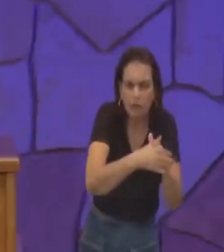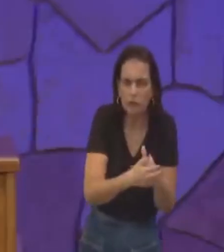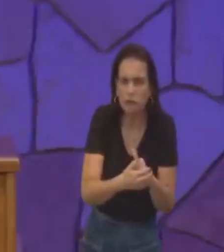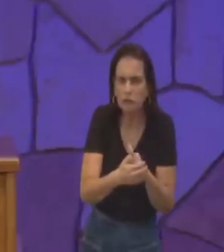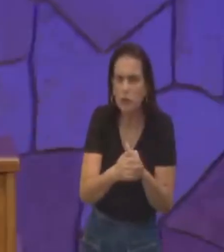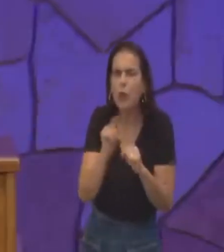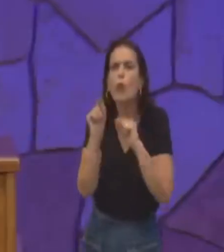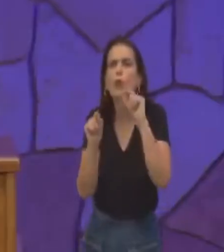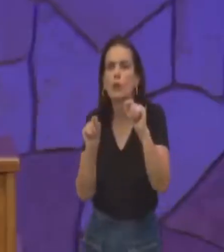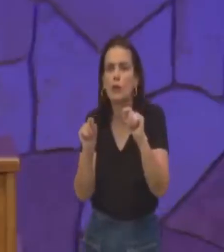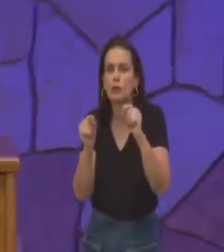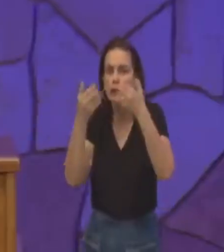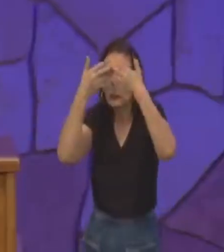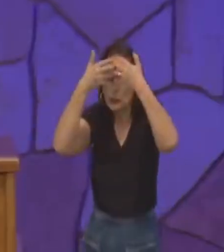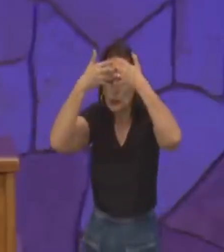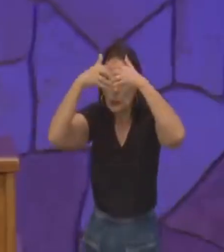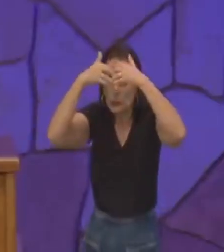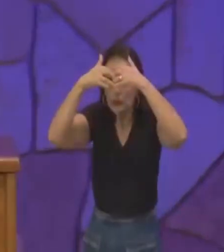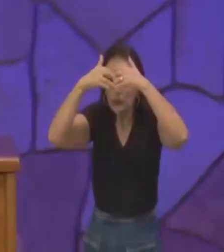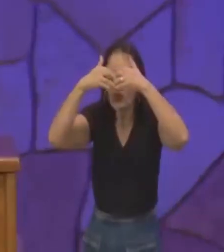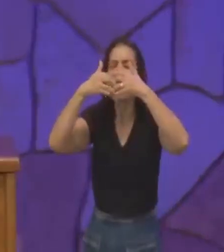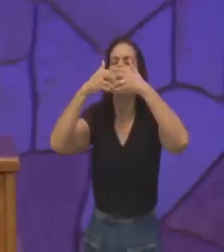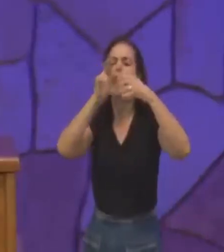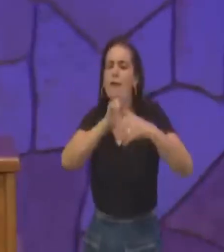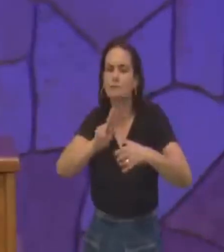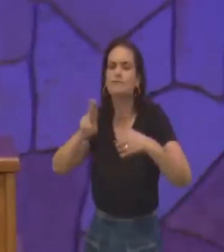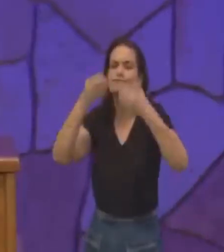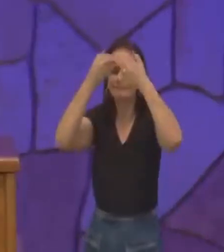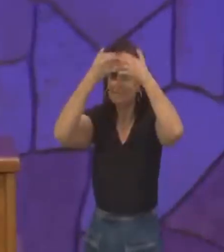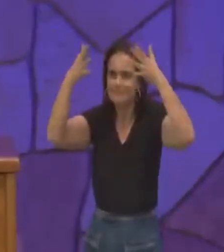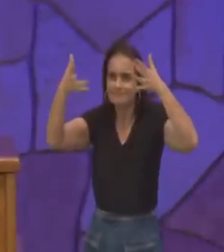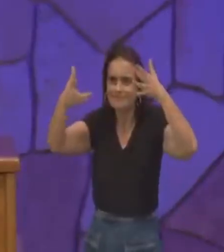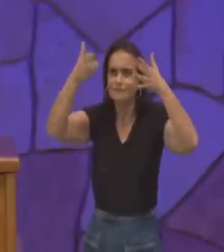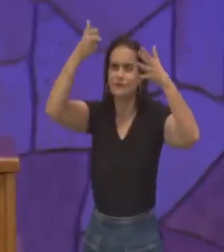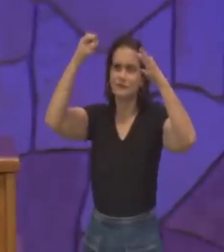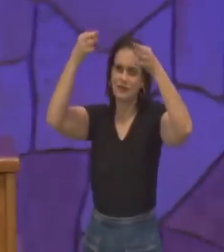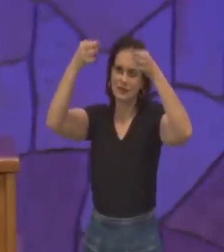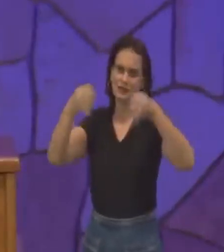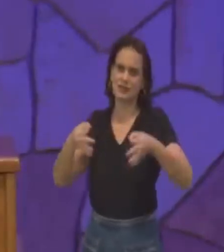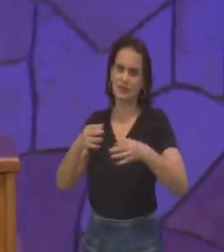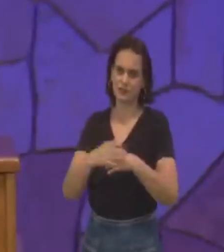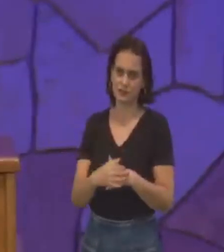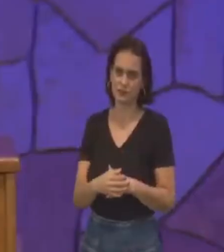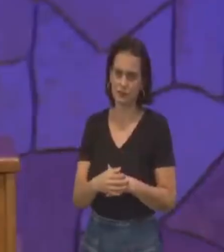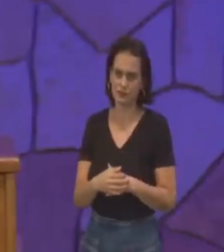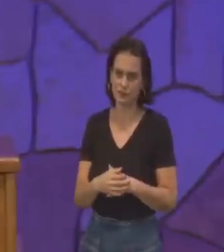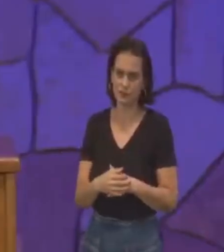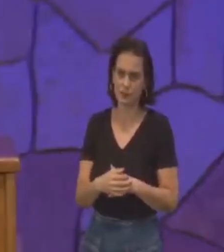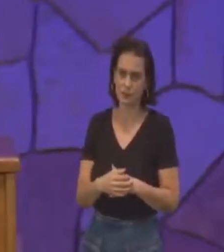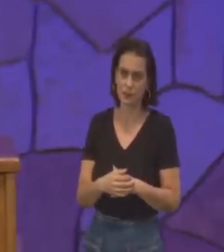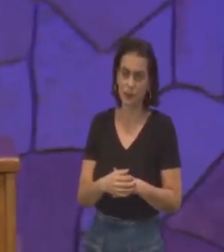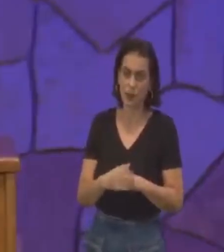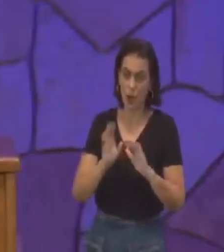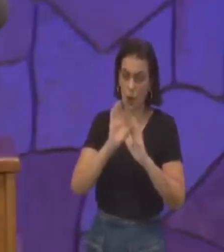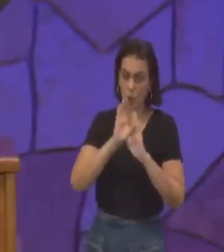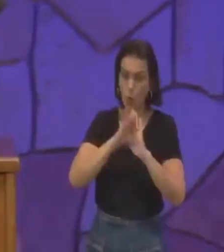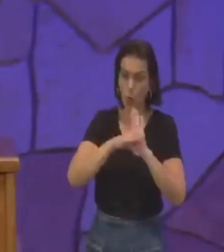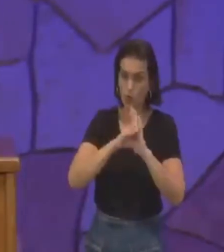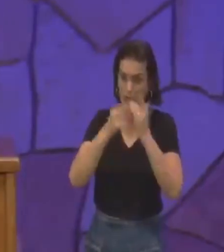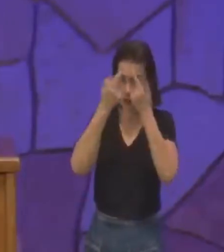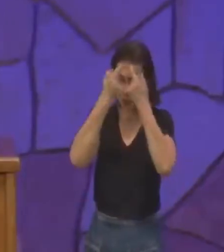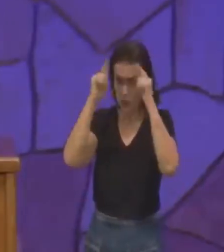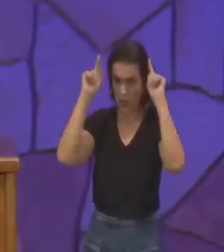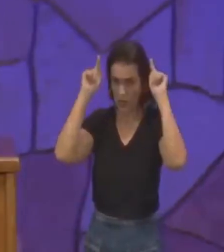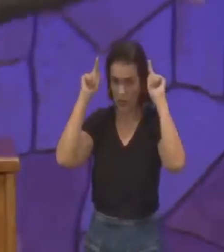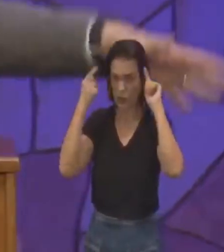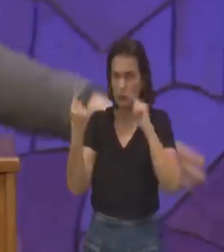aprumado. Ela é útil para este ensino, para o cuidado, para aquele conceito que os gregos